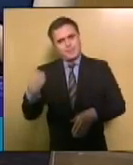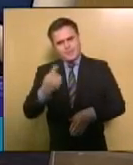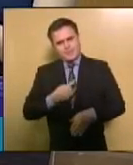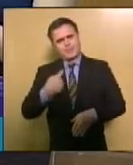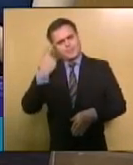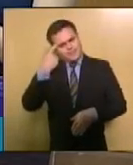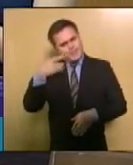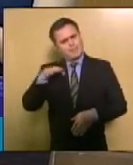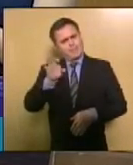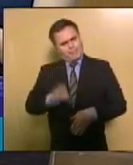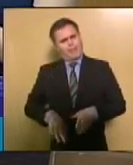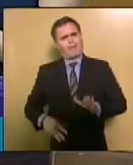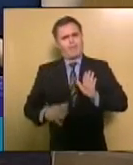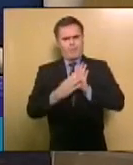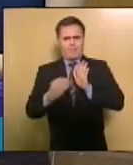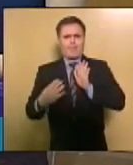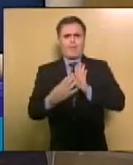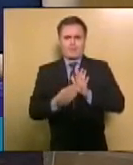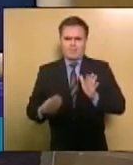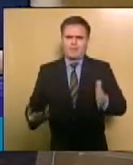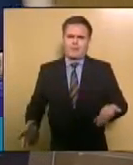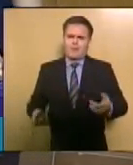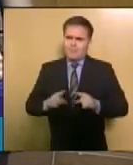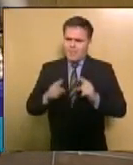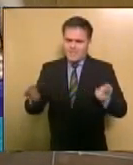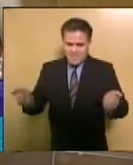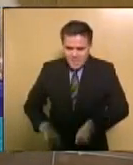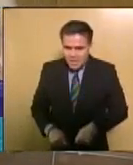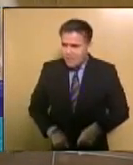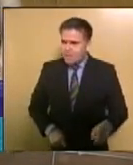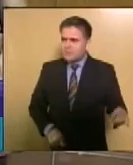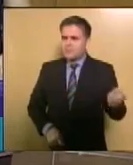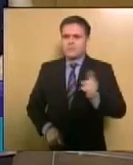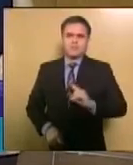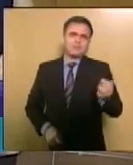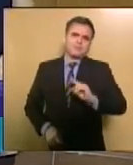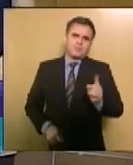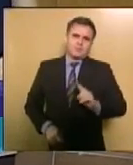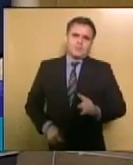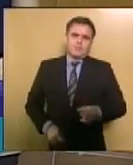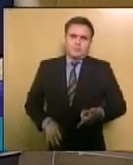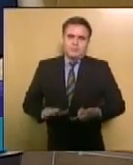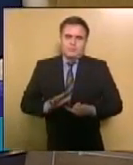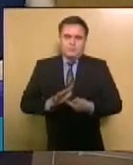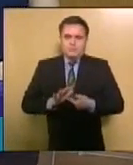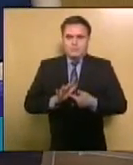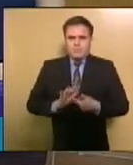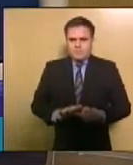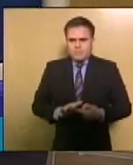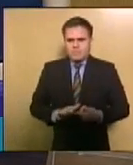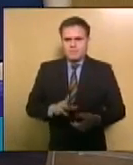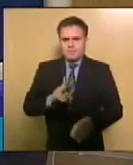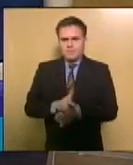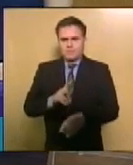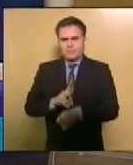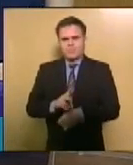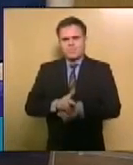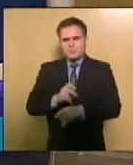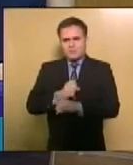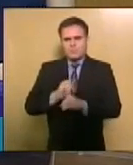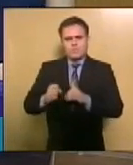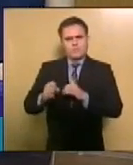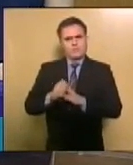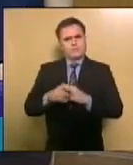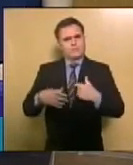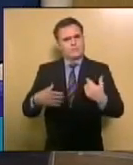de polícia de integração né mas isso é suficiente não tem a questão eh da prevenção social e aí é